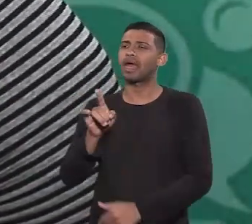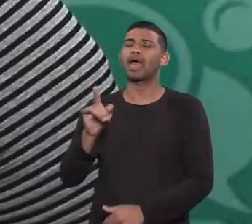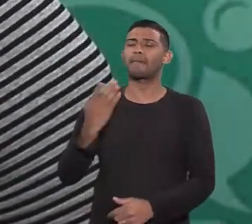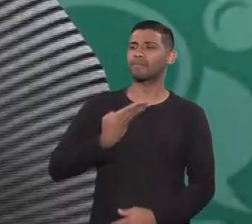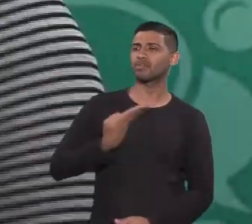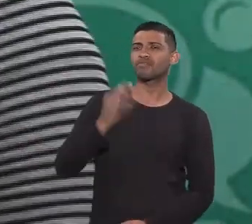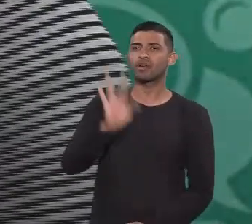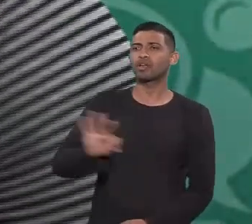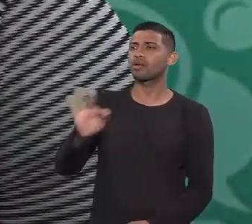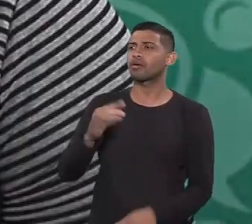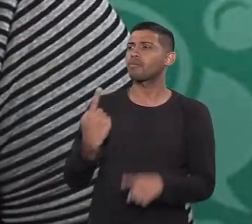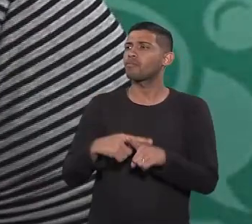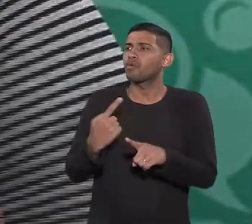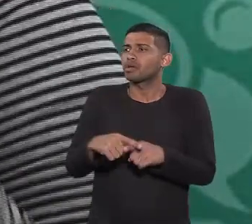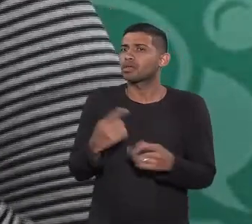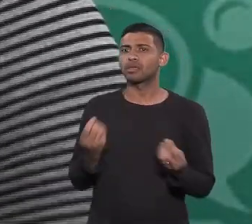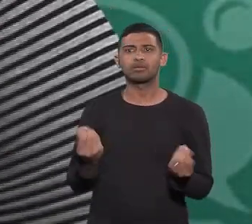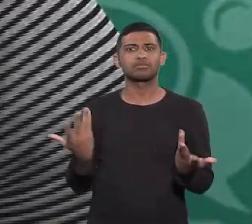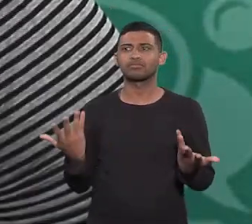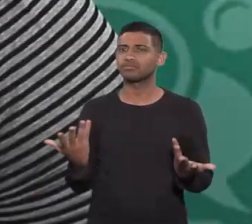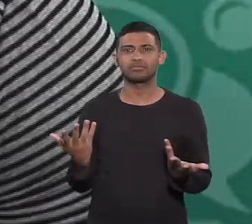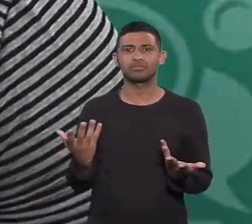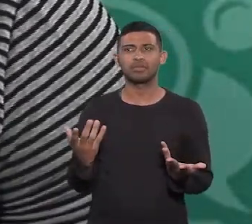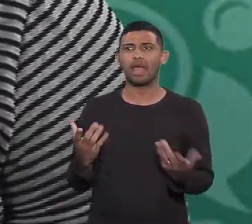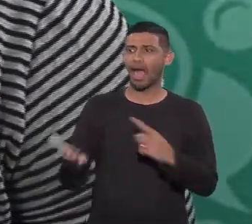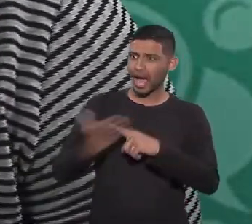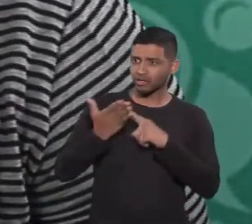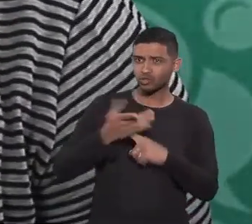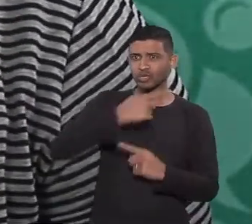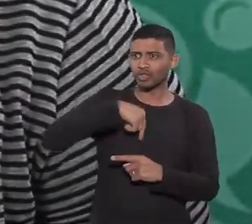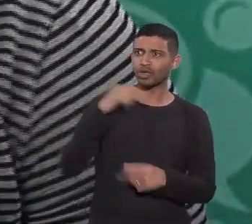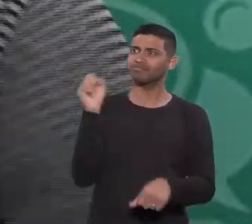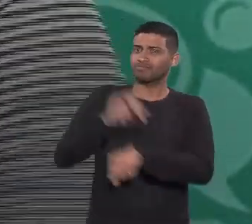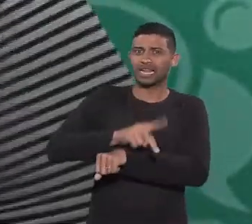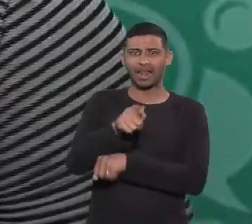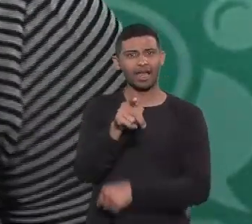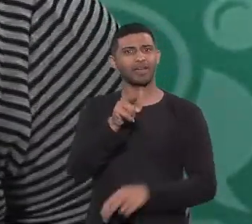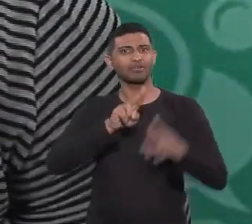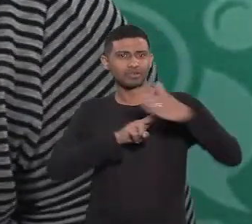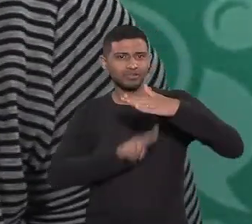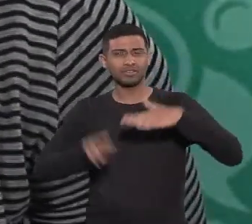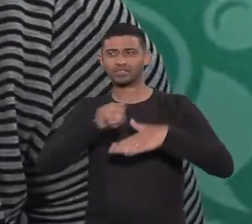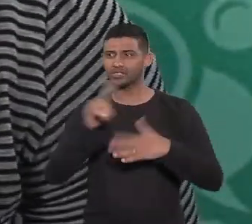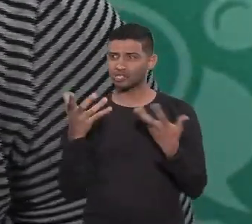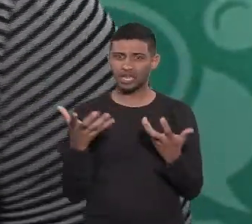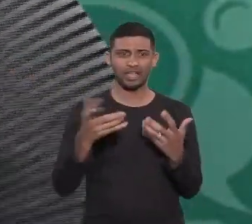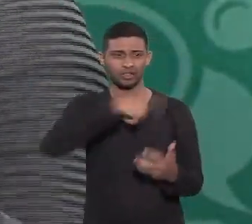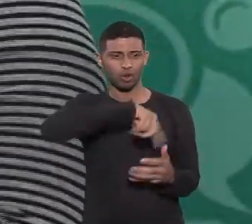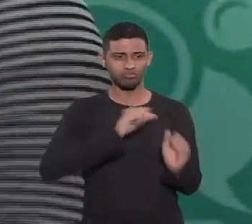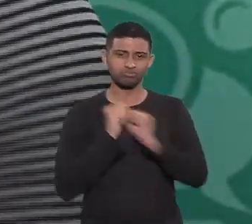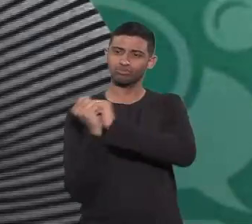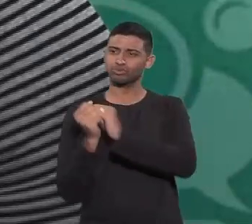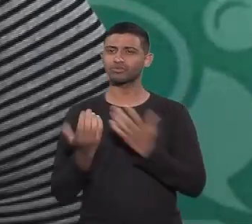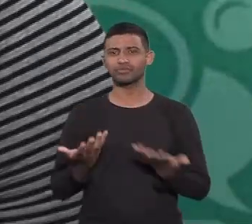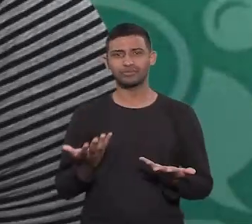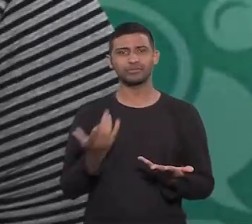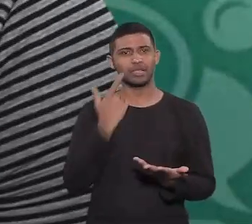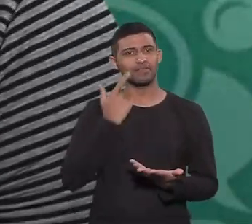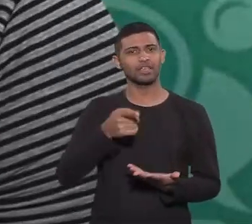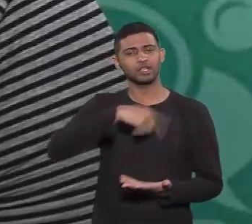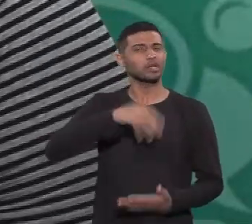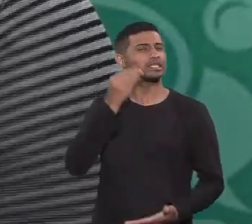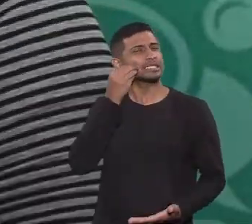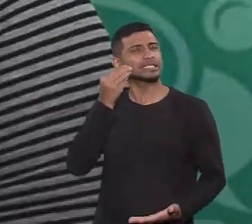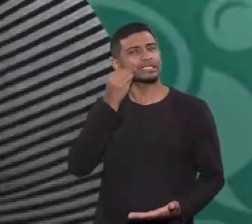universitários e falaram: por que vocês não ajudam a colocar a gente na universidade, já que vocês querem a gente aí do seu lado, estão participando